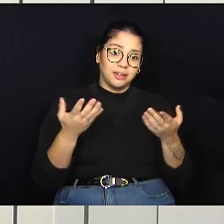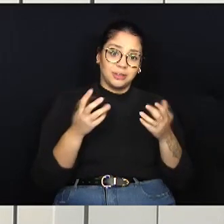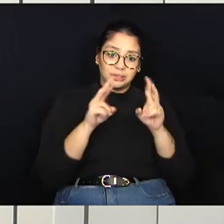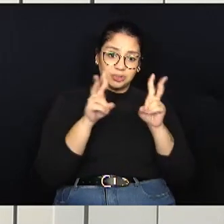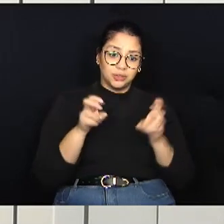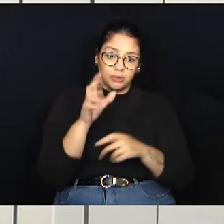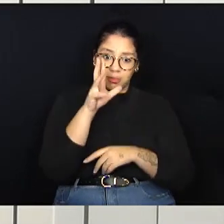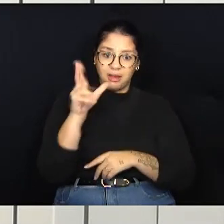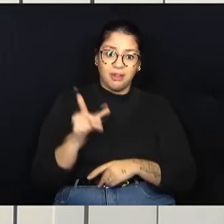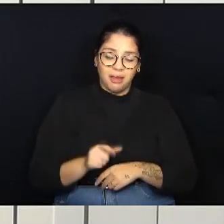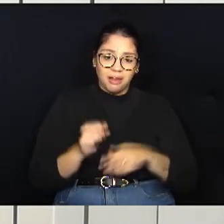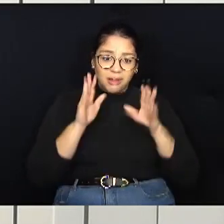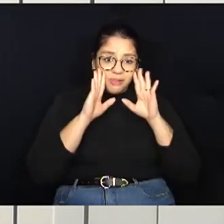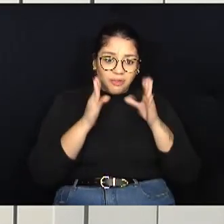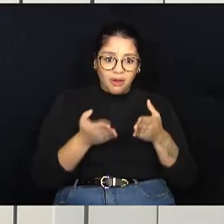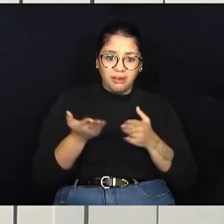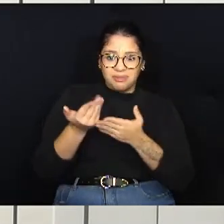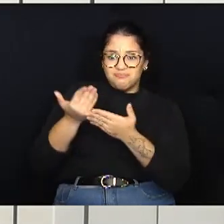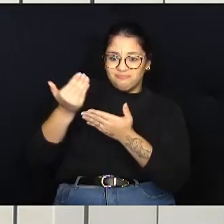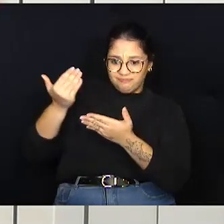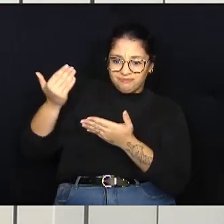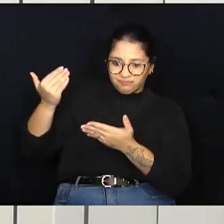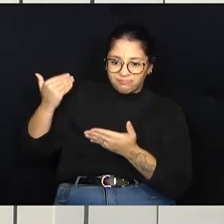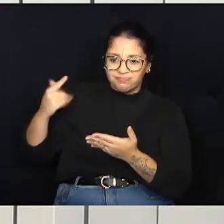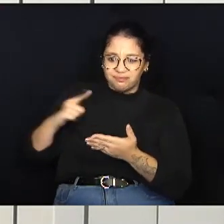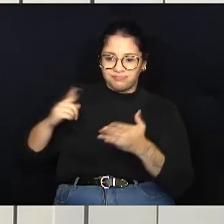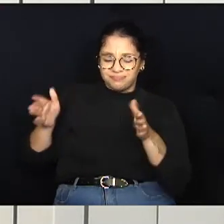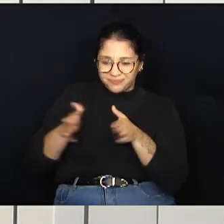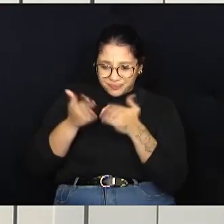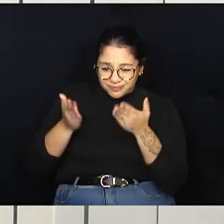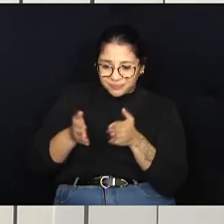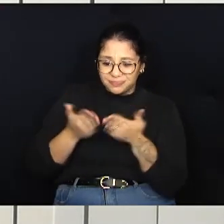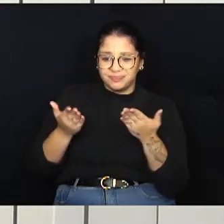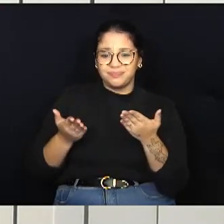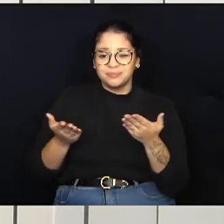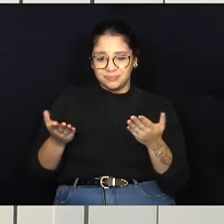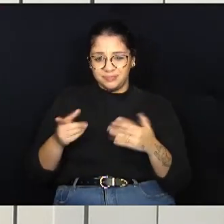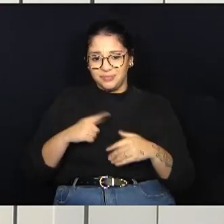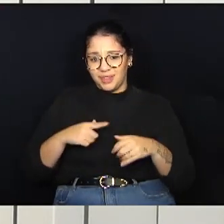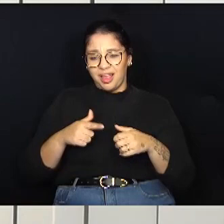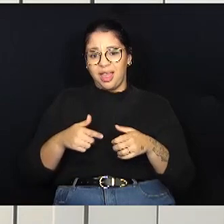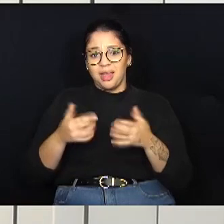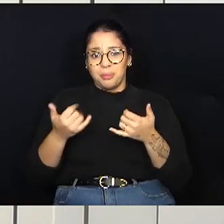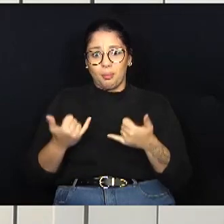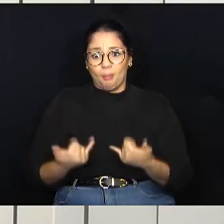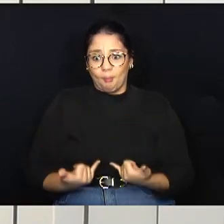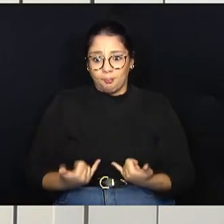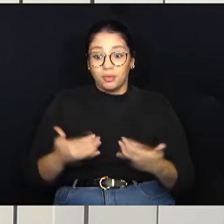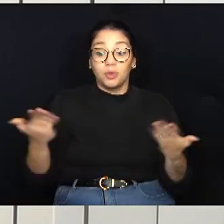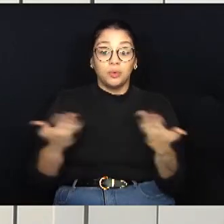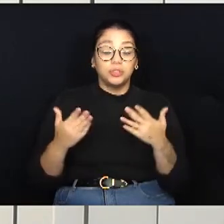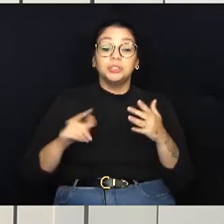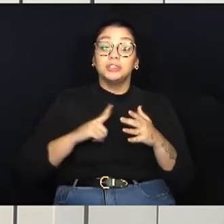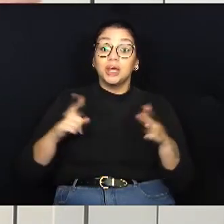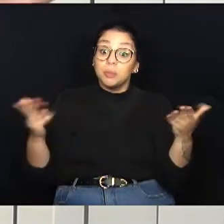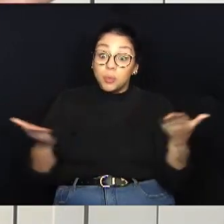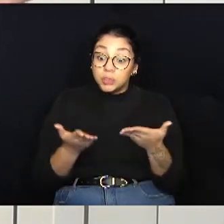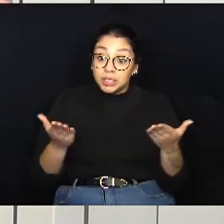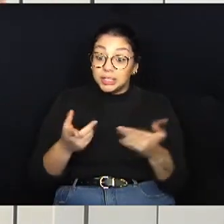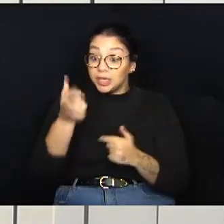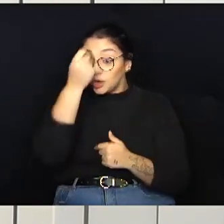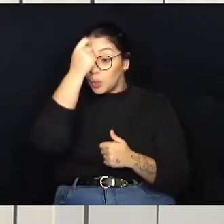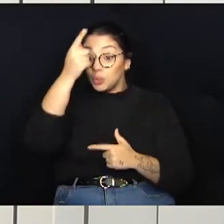o foco é sempre nesse passado, né? Na questão da pobreza, da miséria, mas hoje existe então uma modernidade e